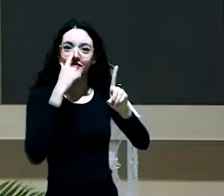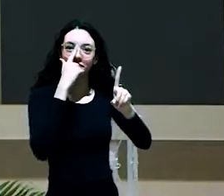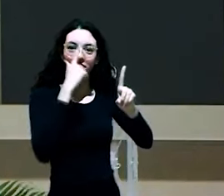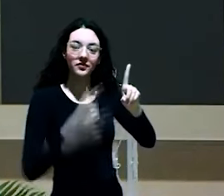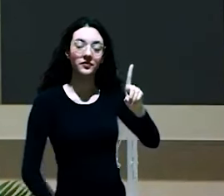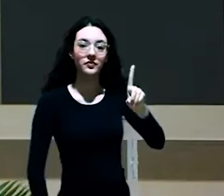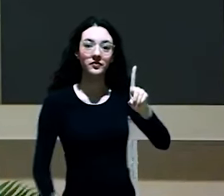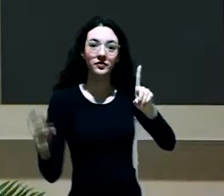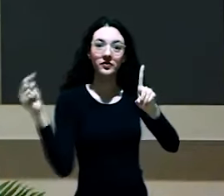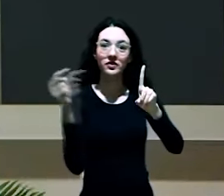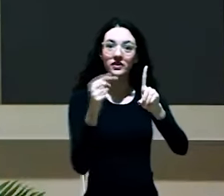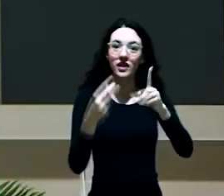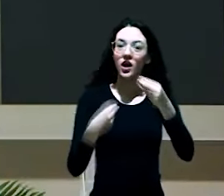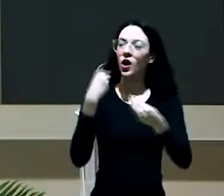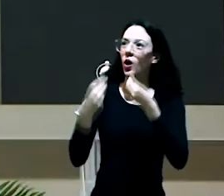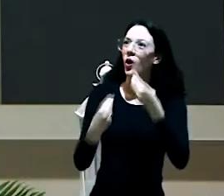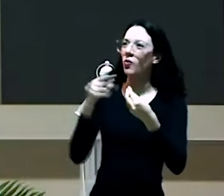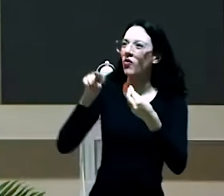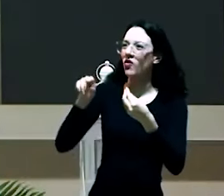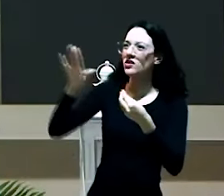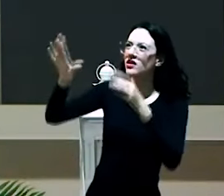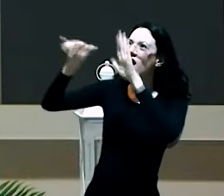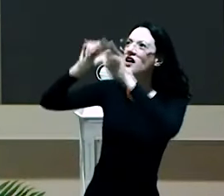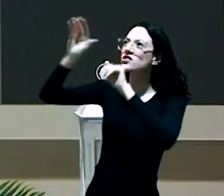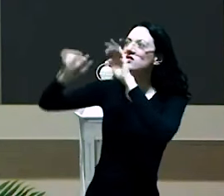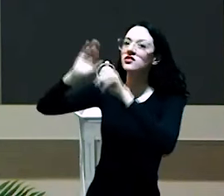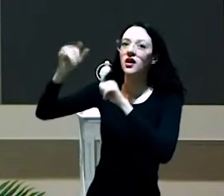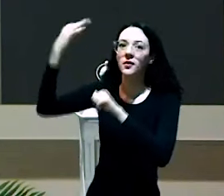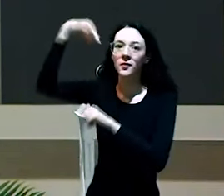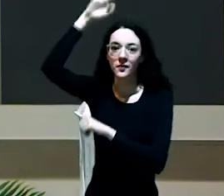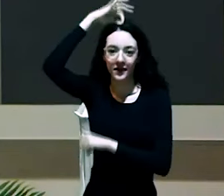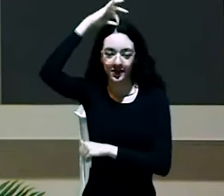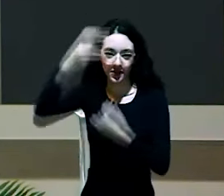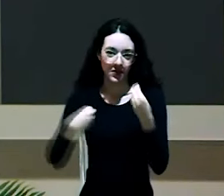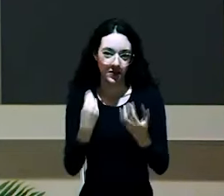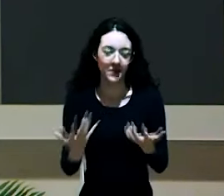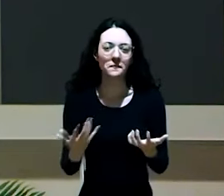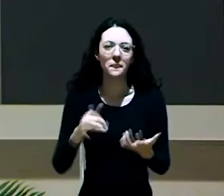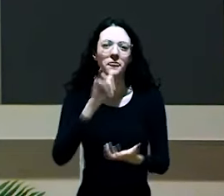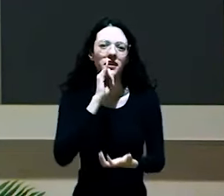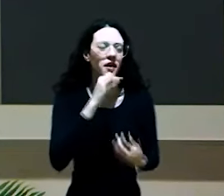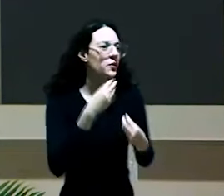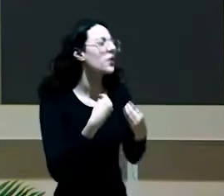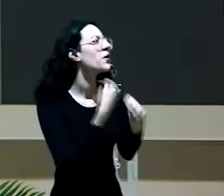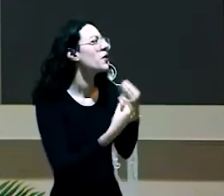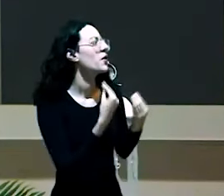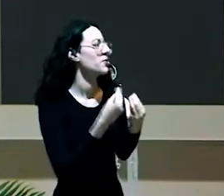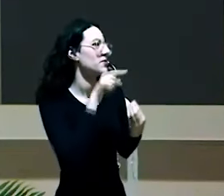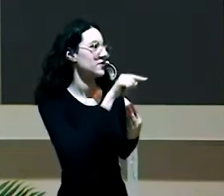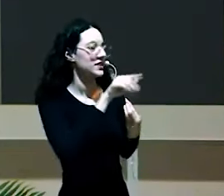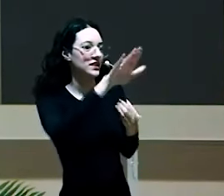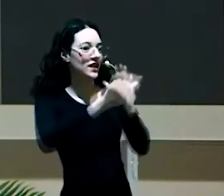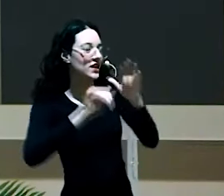Espírito Santo? E ele diz, o Espírito Santo do Senhor. Eu digo, não, como se chama a pessoa que preparou o café? Não, mas o Espírito Santo te